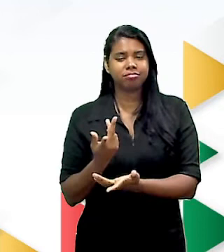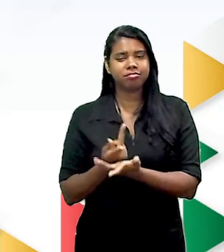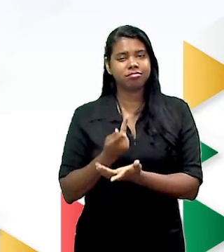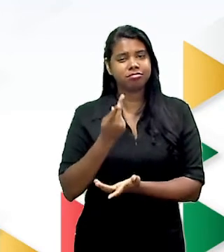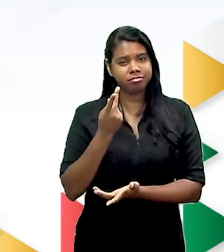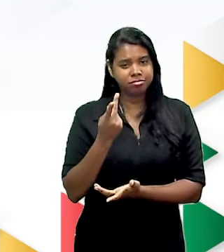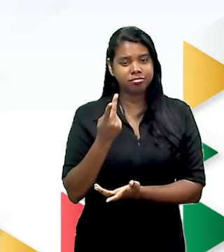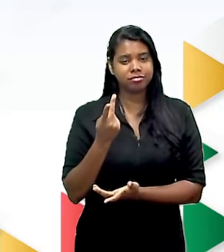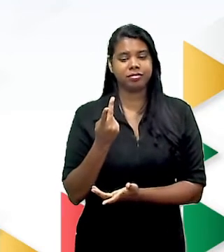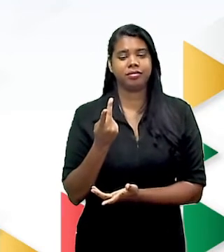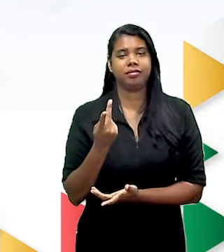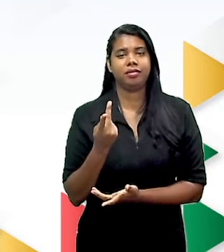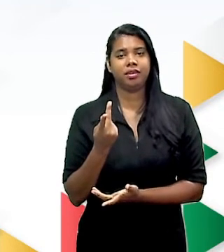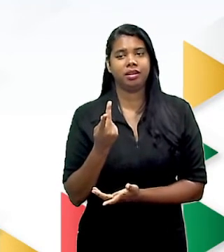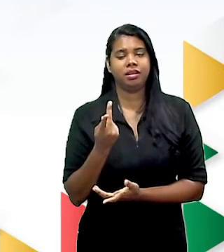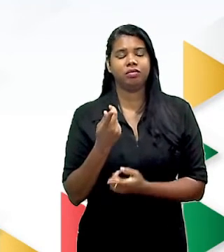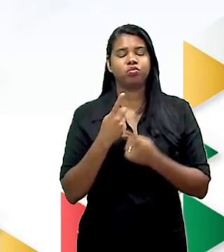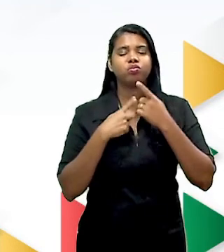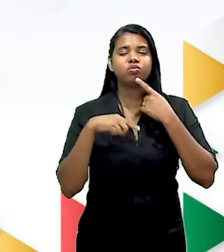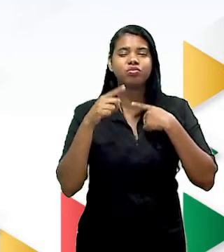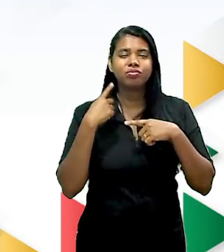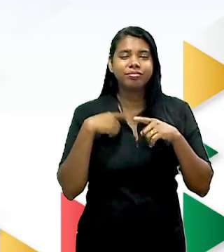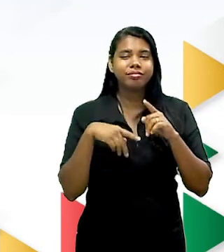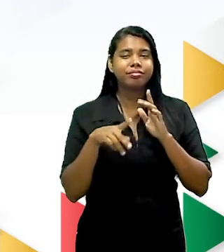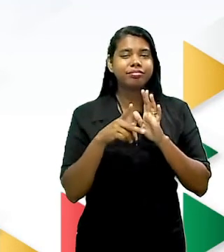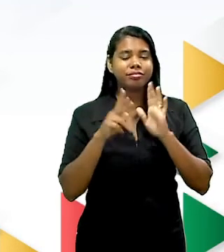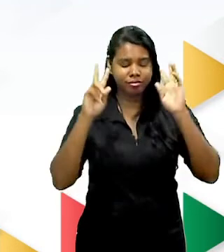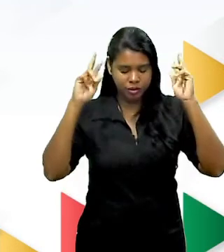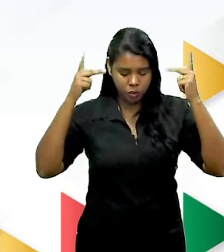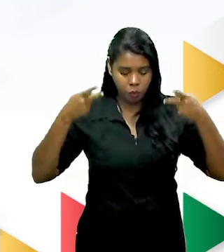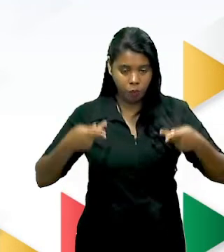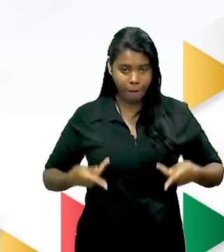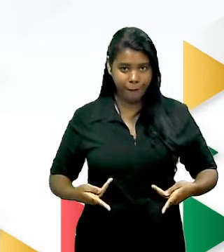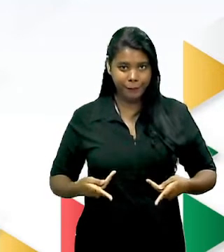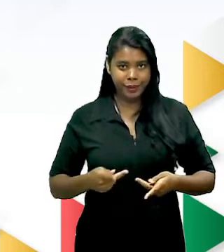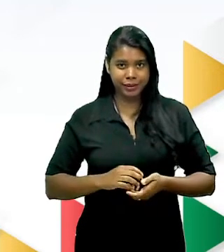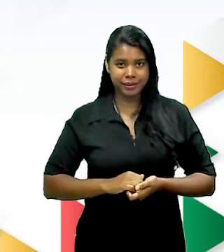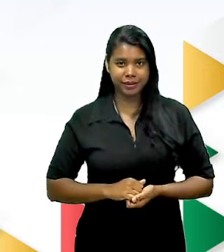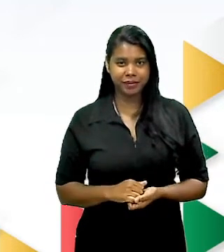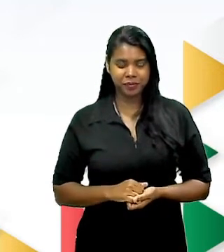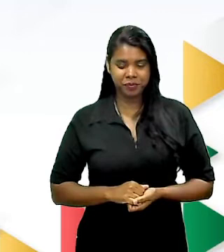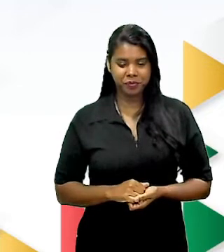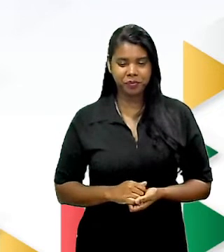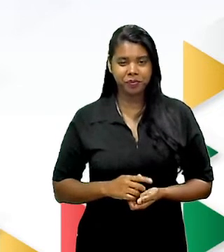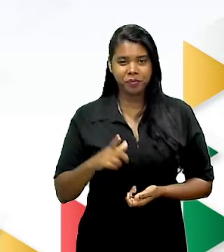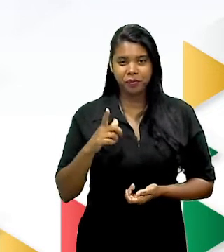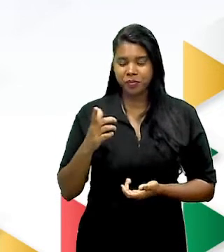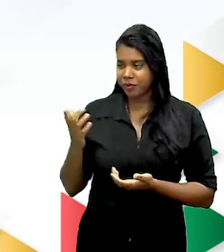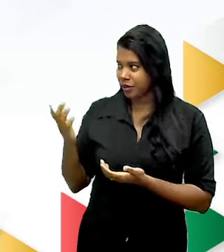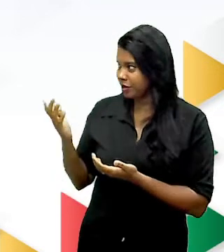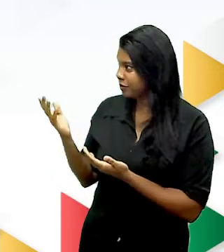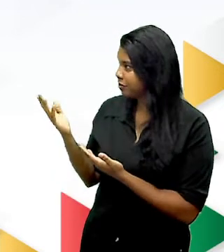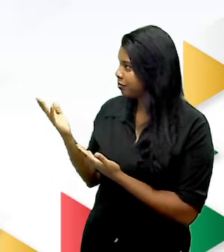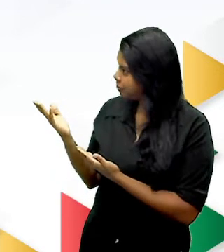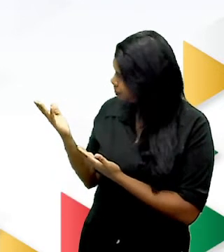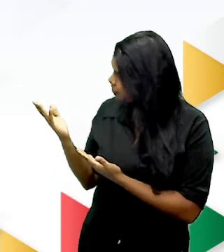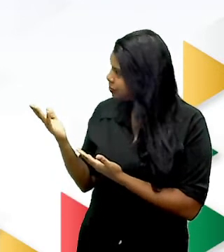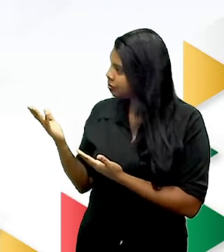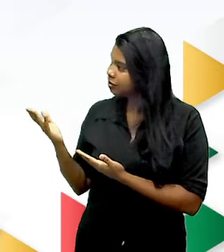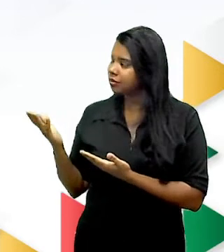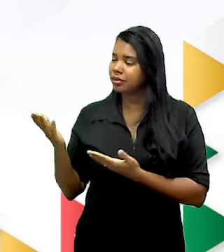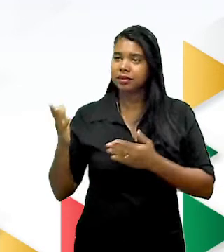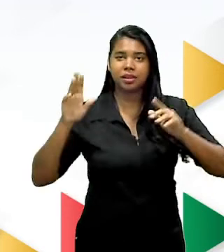do arbítrio ou vontade humana. Temos aí em tela, os fenômenos